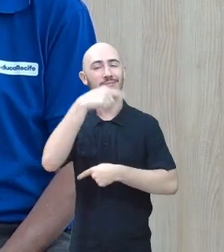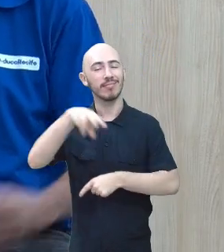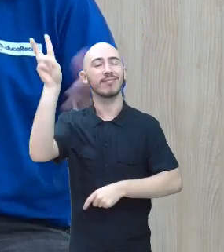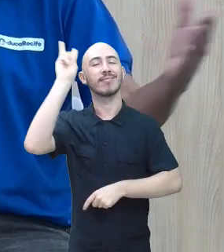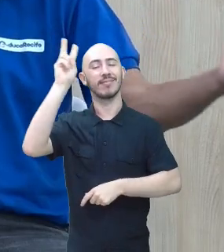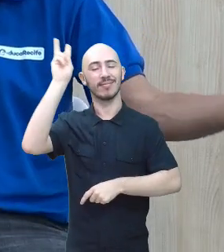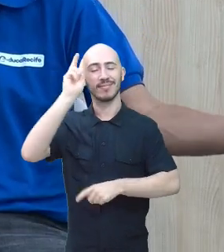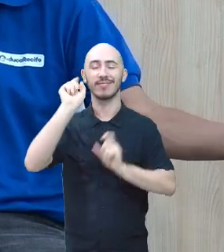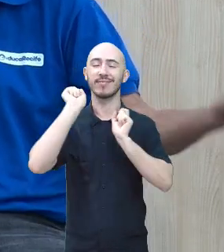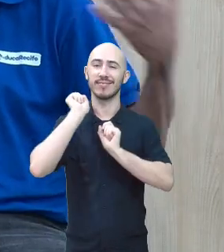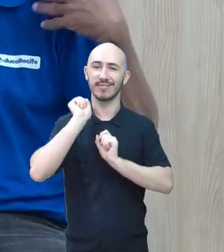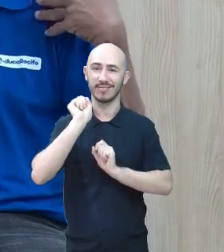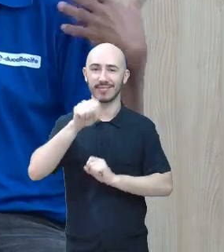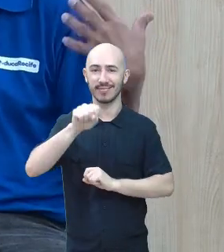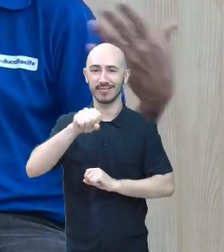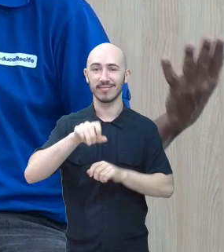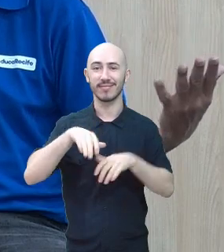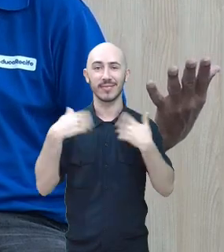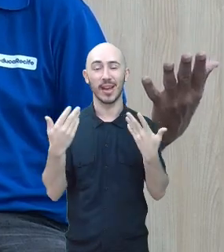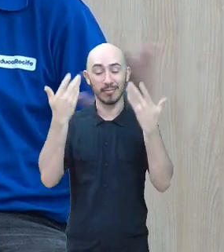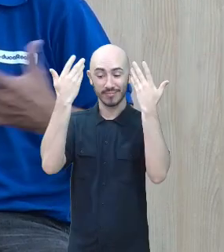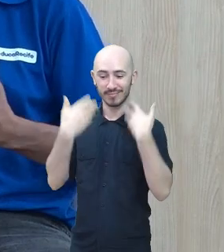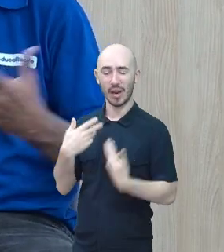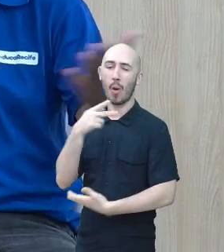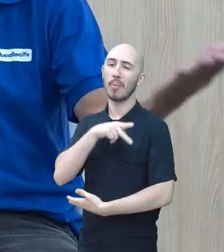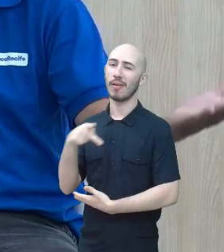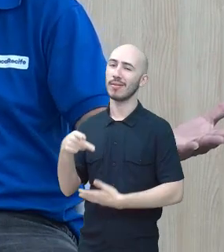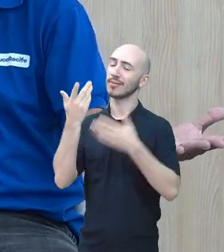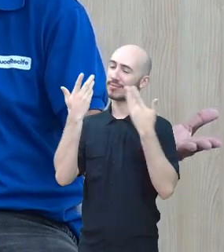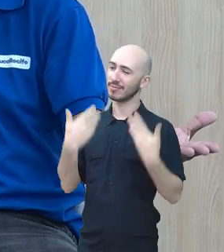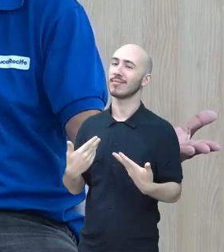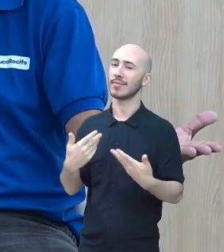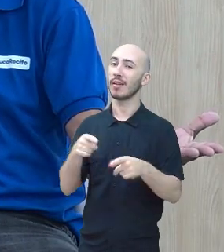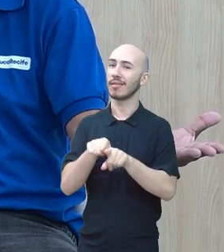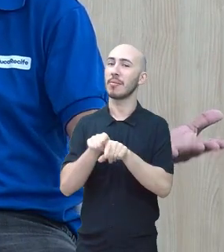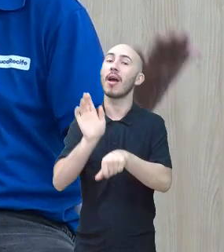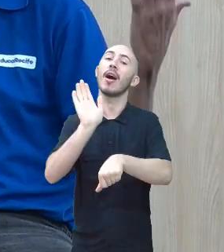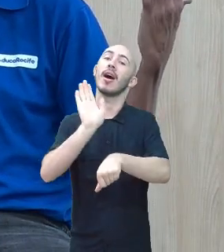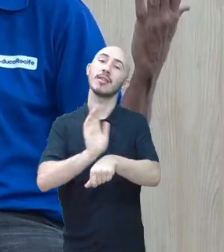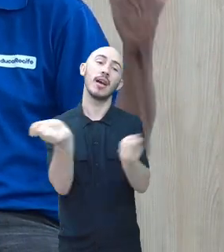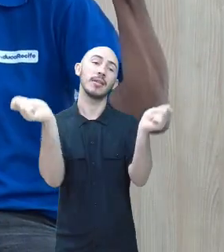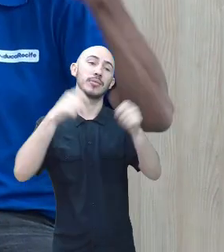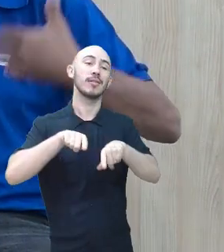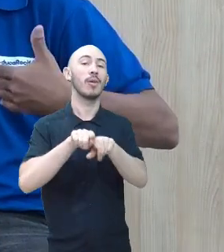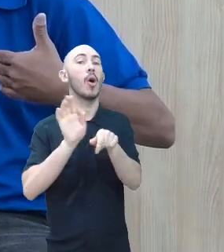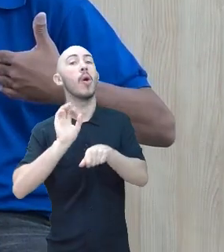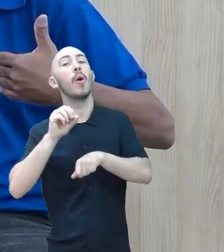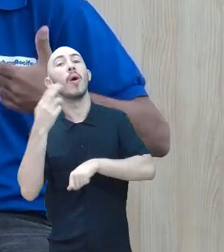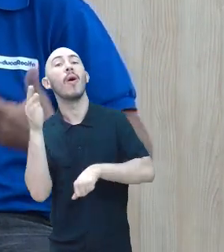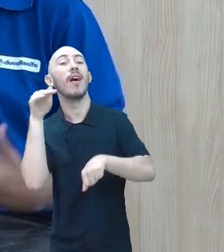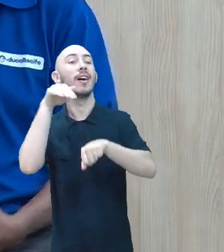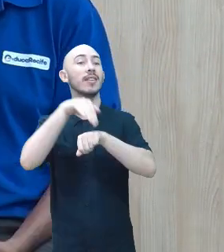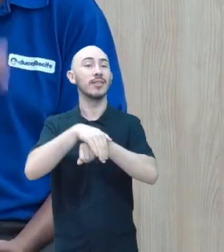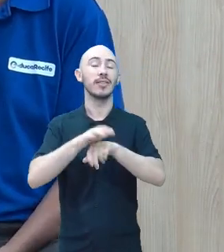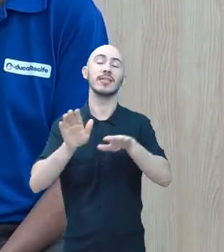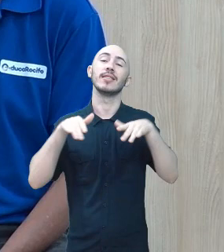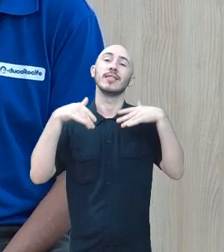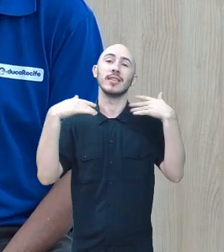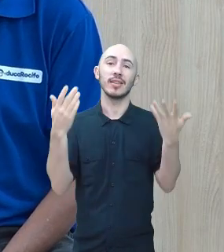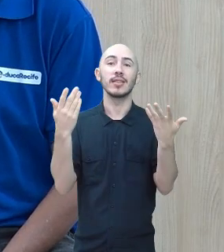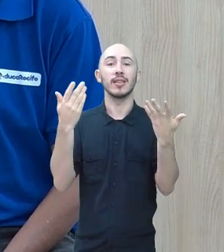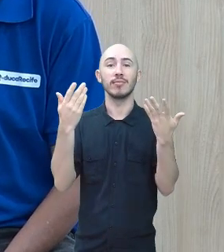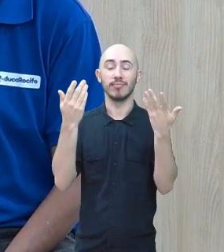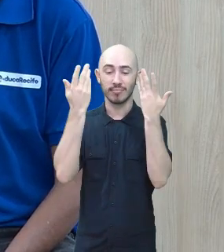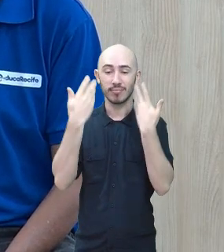não vai? O cara viu de manhã cedo um professor assim, ou então à tarde, eu não sei qual hora que você está assistindo, né? Ou de noite. Mas ver um professor assim, mas eu sou professor